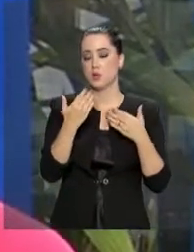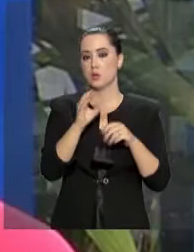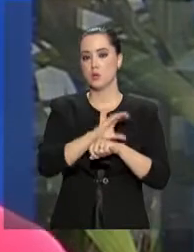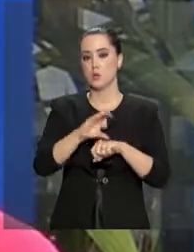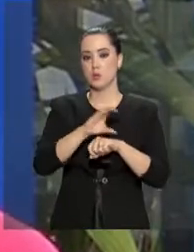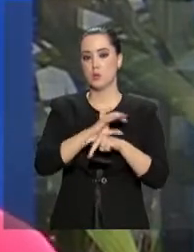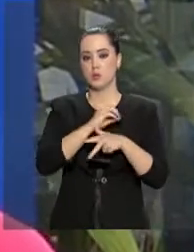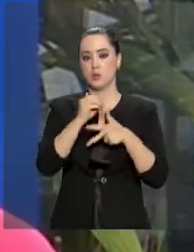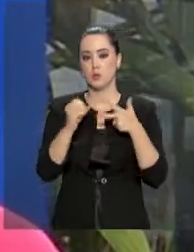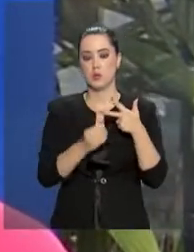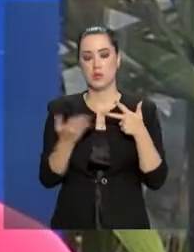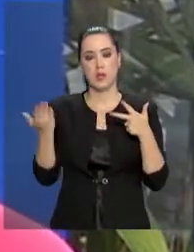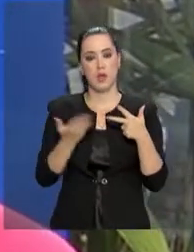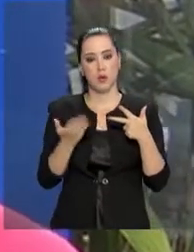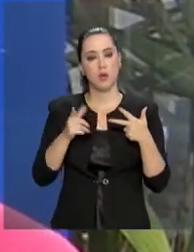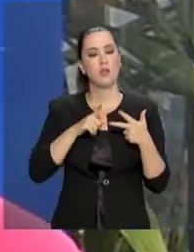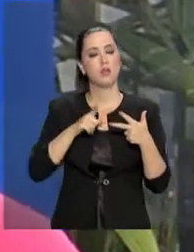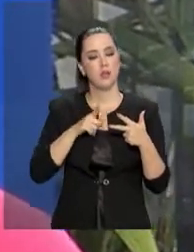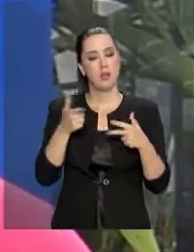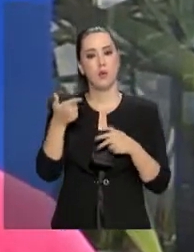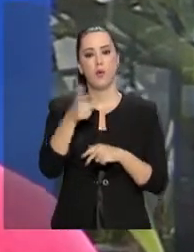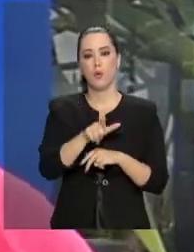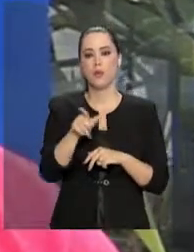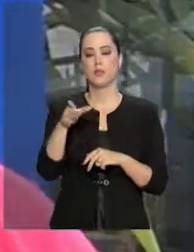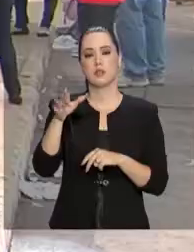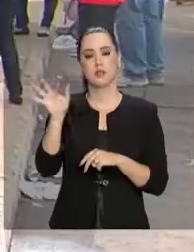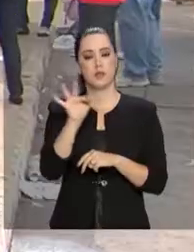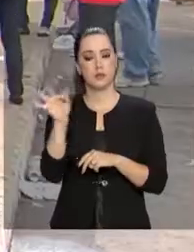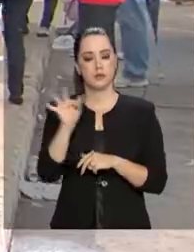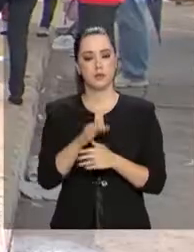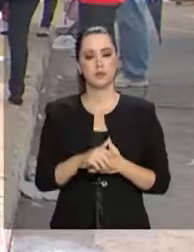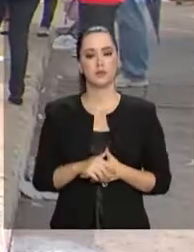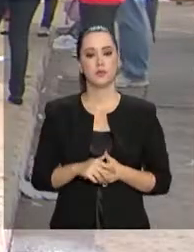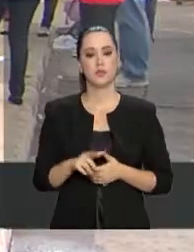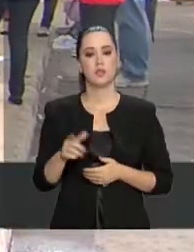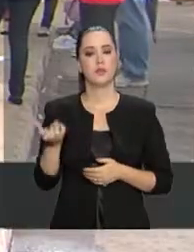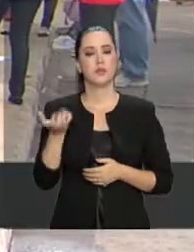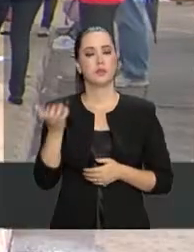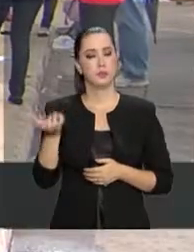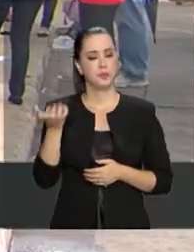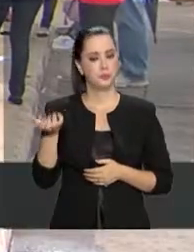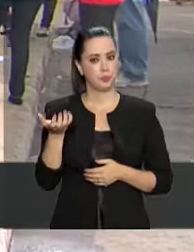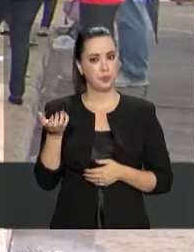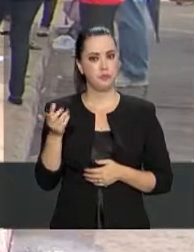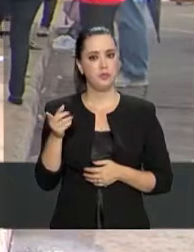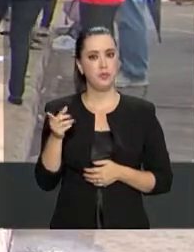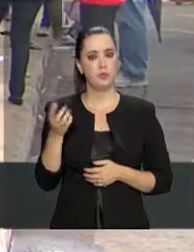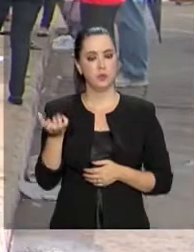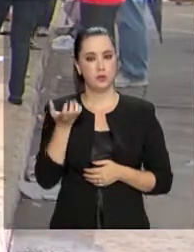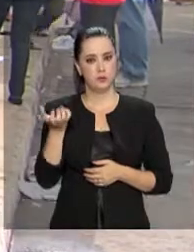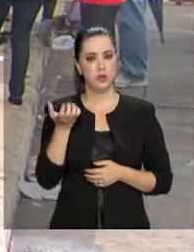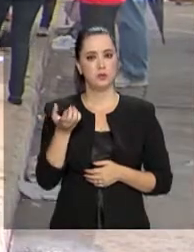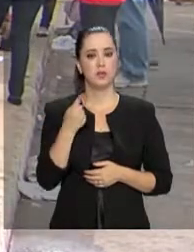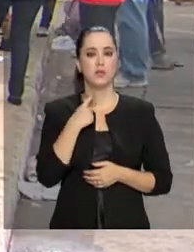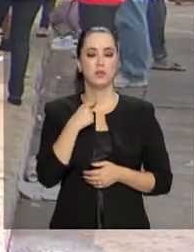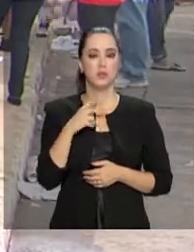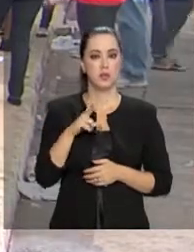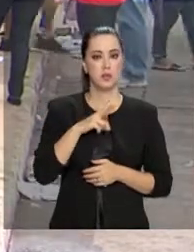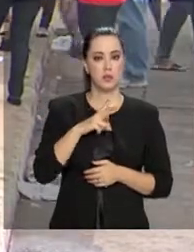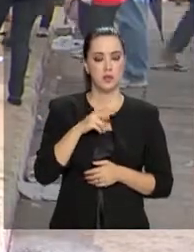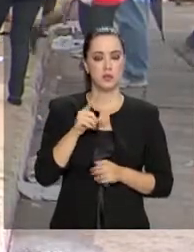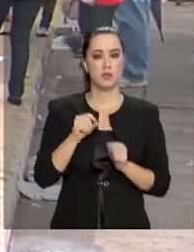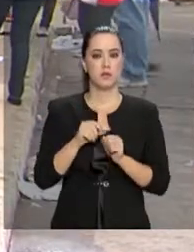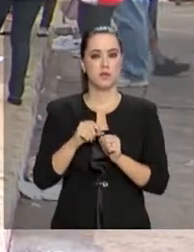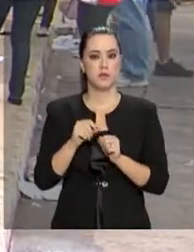pelo Enem e agora quer uma nova faculdade. Tenho pretensões como o interesse pessoal mesmo fazer